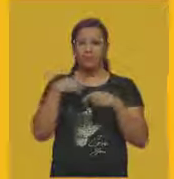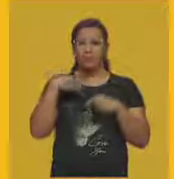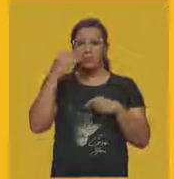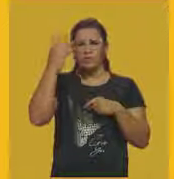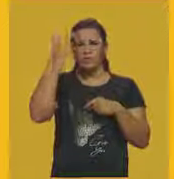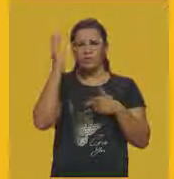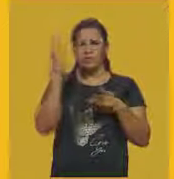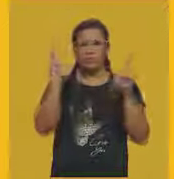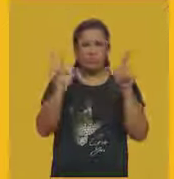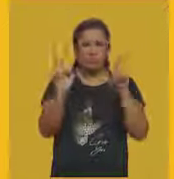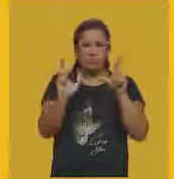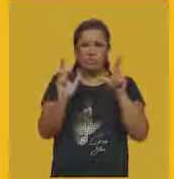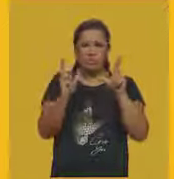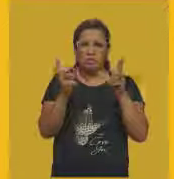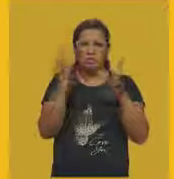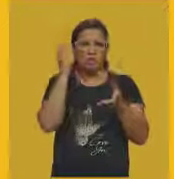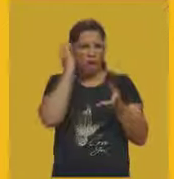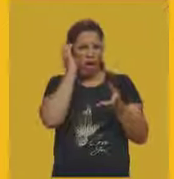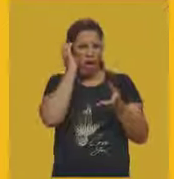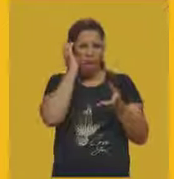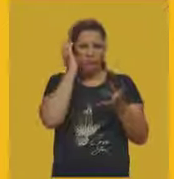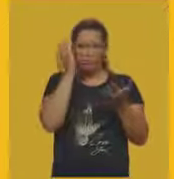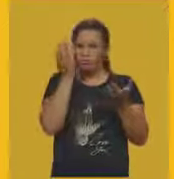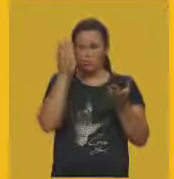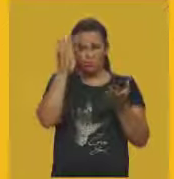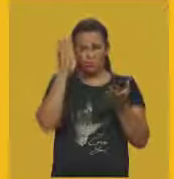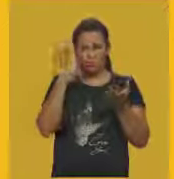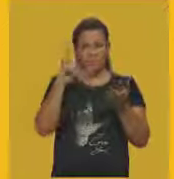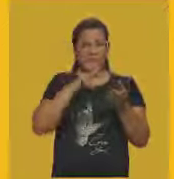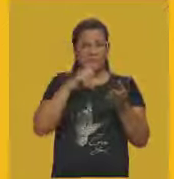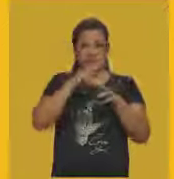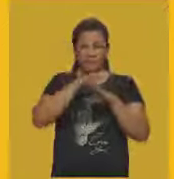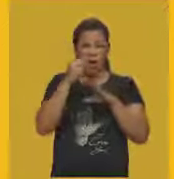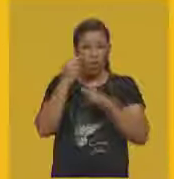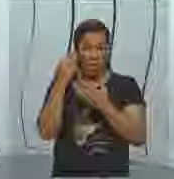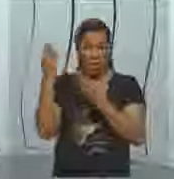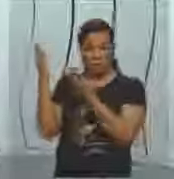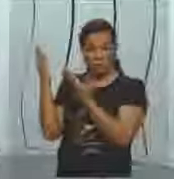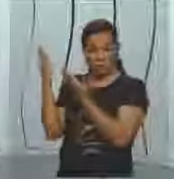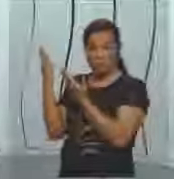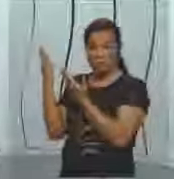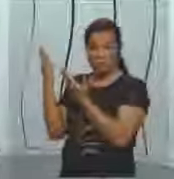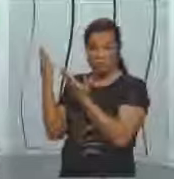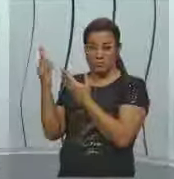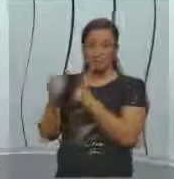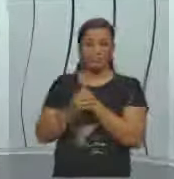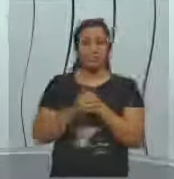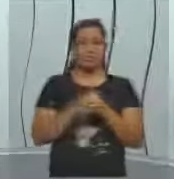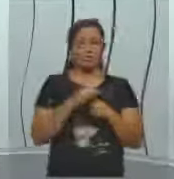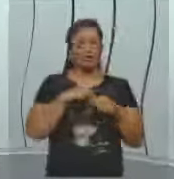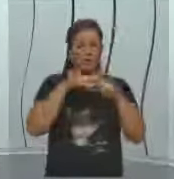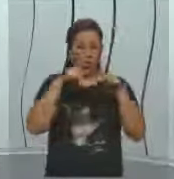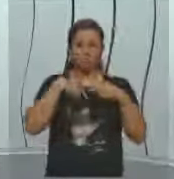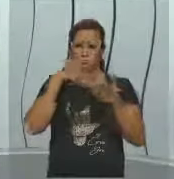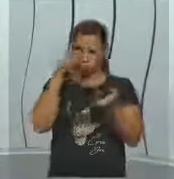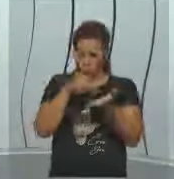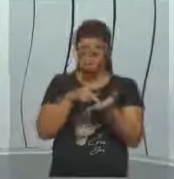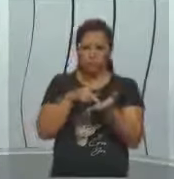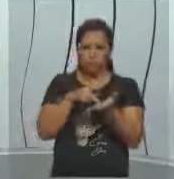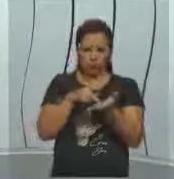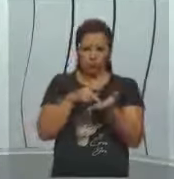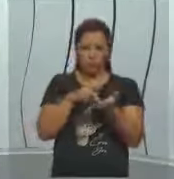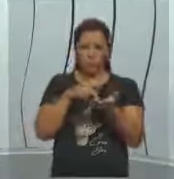uma televisão, se é de um rádio, mas aqui a gente também encontra vários componentes, tá? Aqui é uma forma real, né? A gente